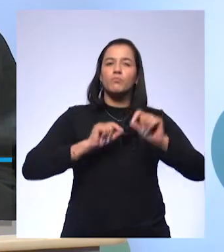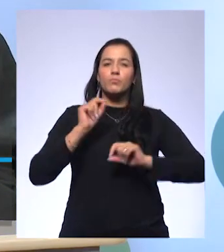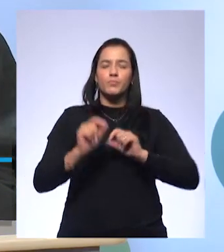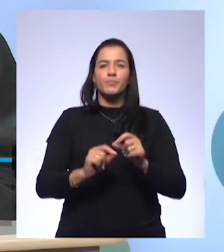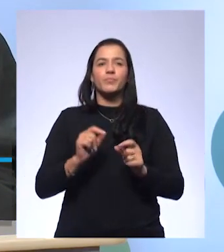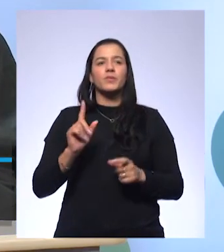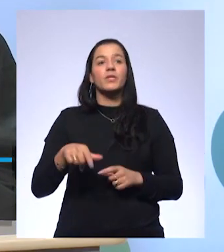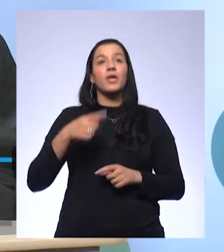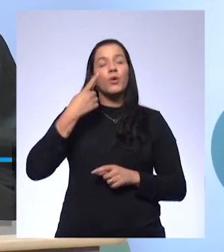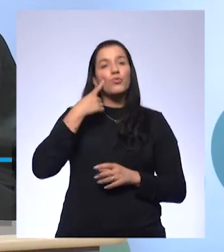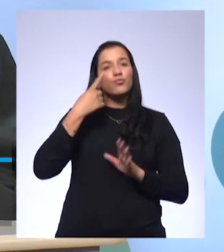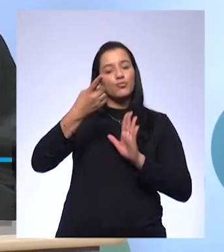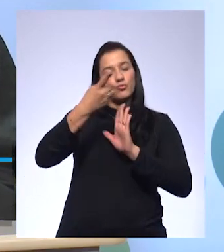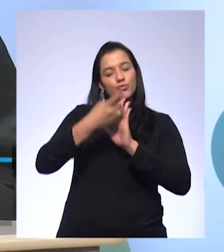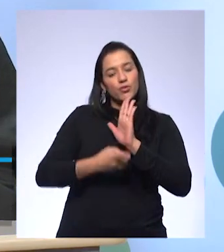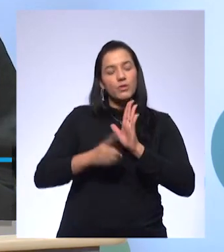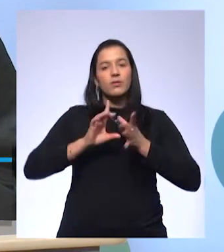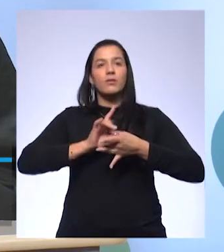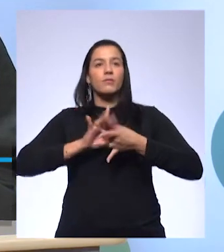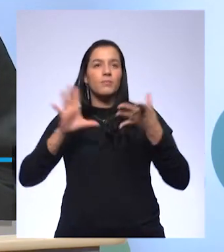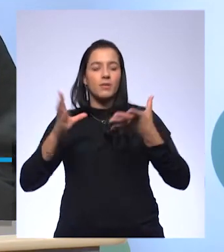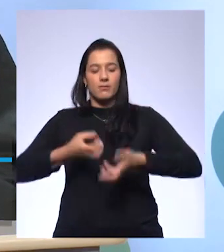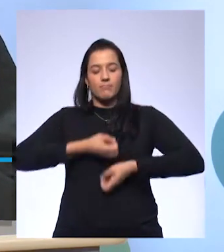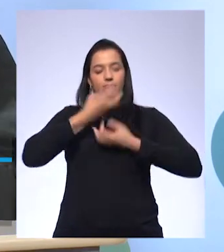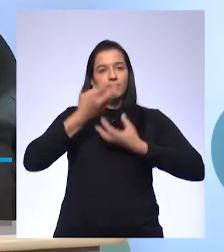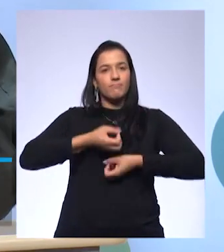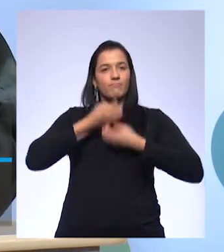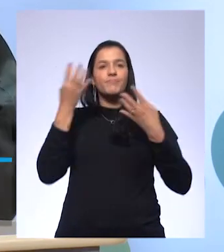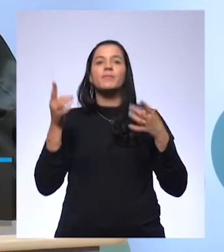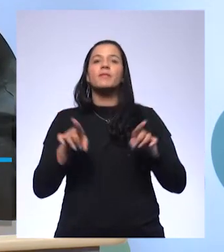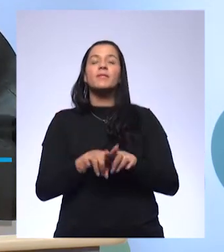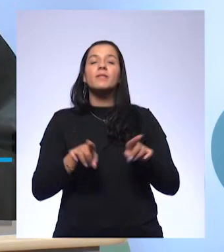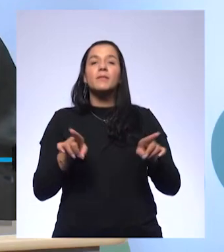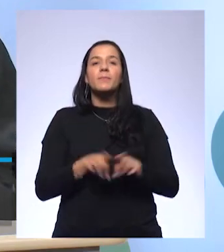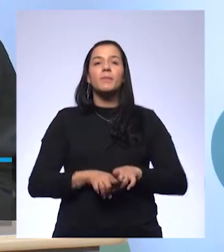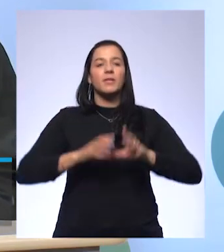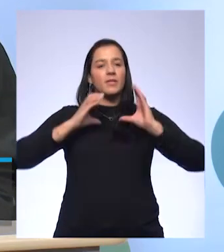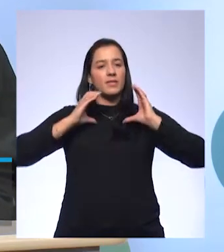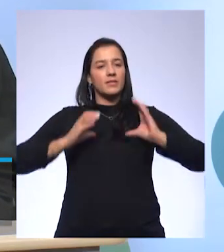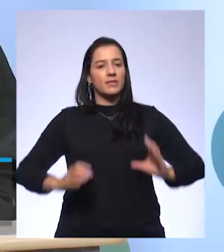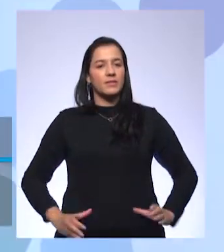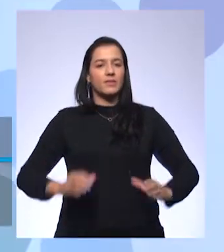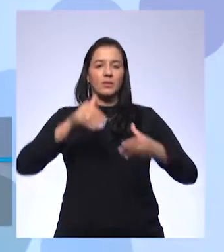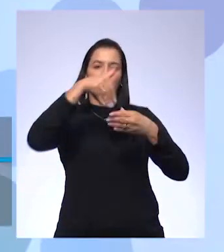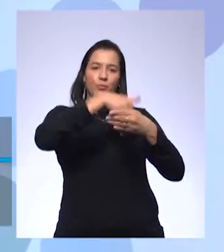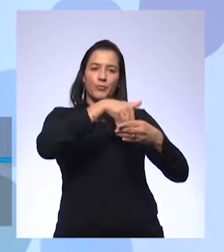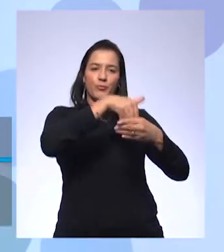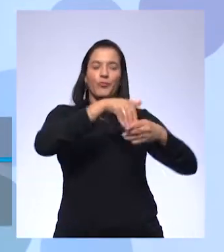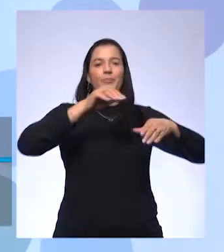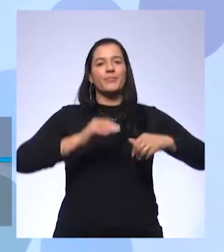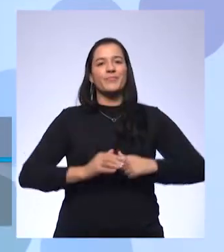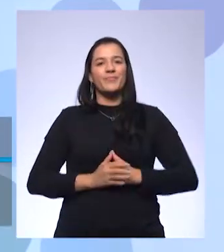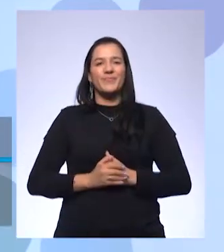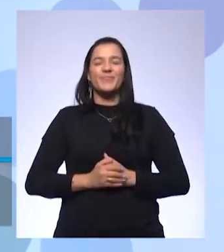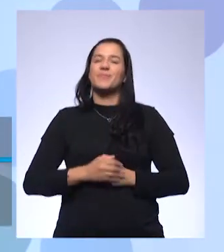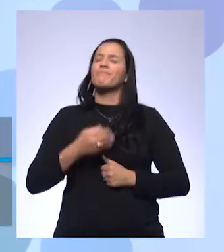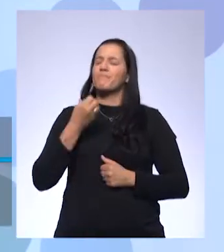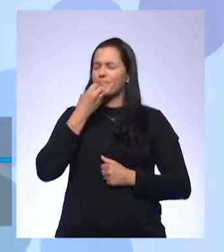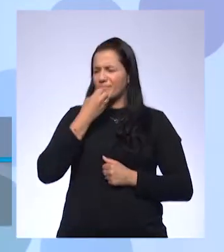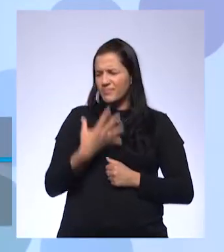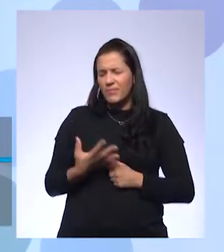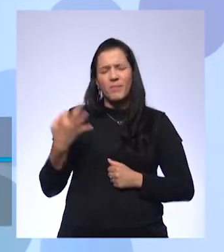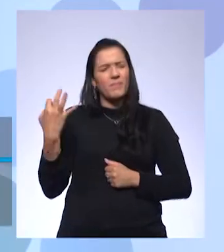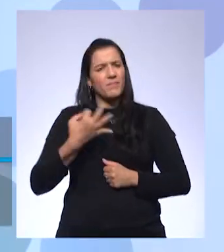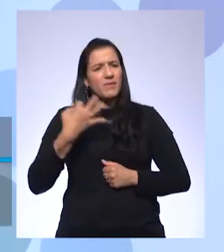do direito, da liberdade de expressão e da cidadania através do voto. Perfeito, estudantes e professores também que